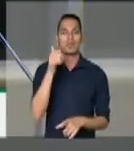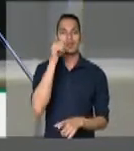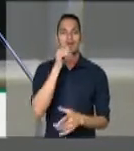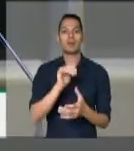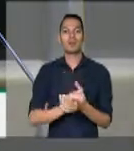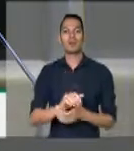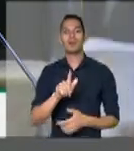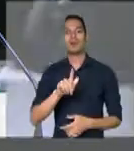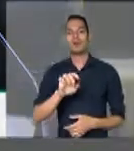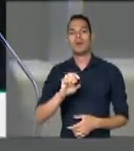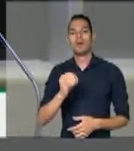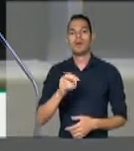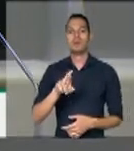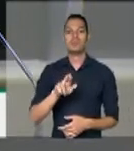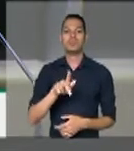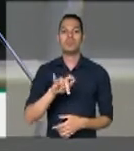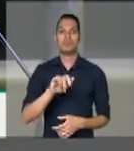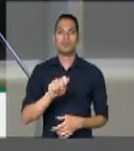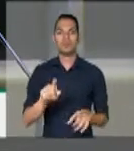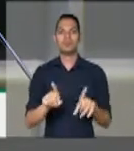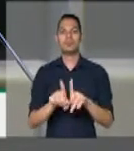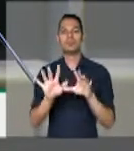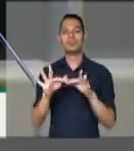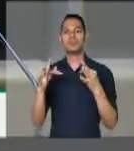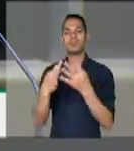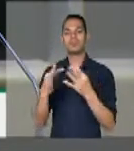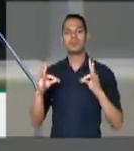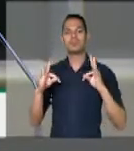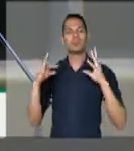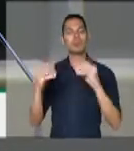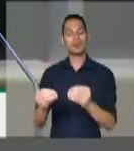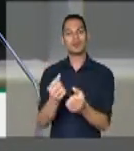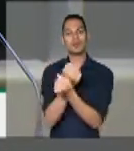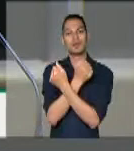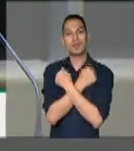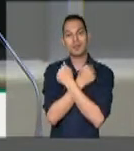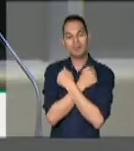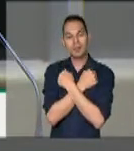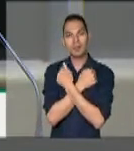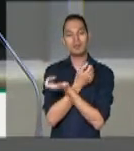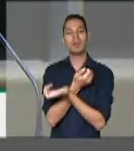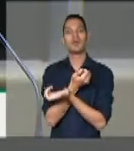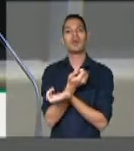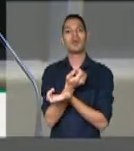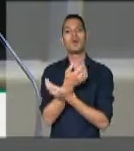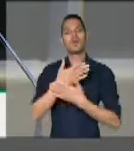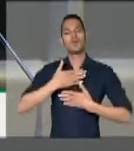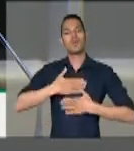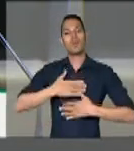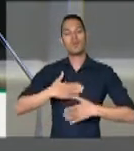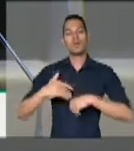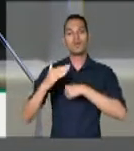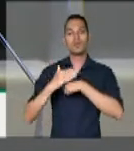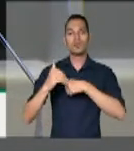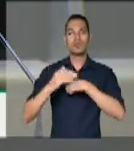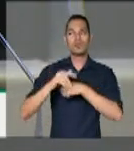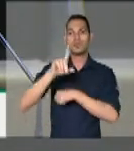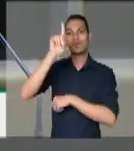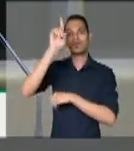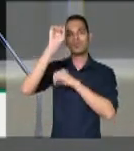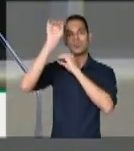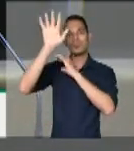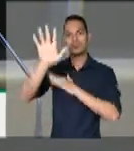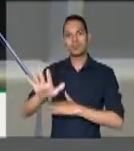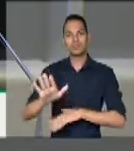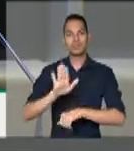e toda a sua família o nosso abraço querido, um conforto e consolo de Deus